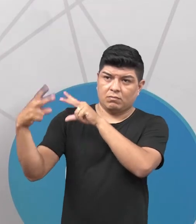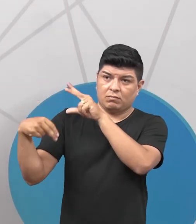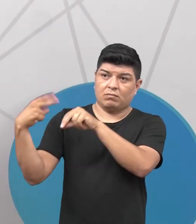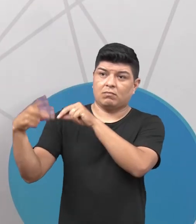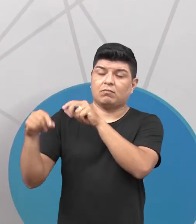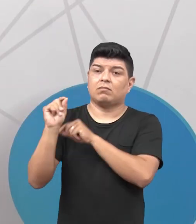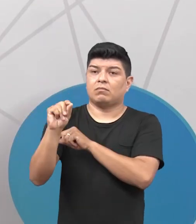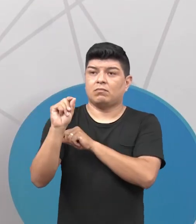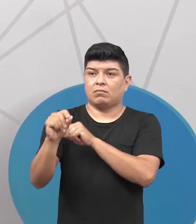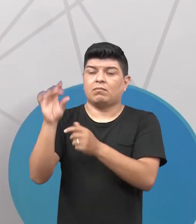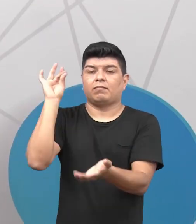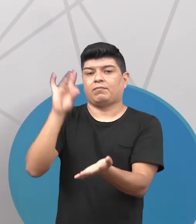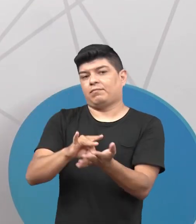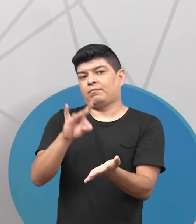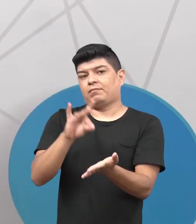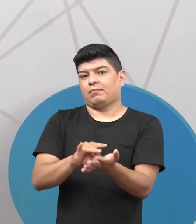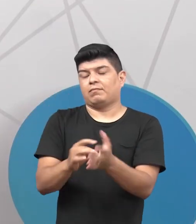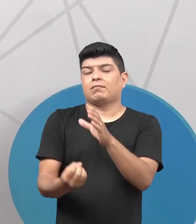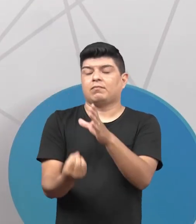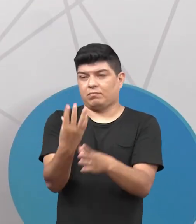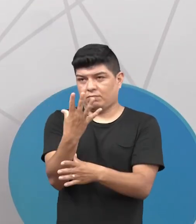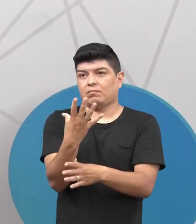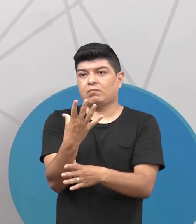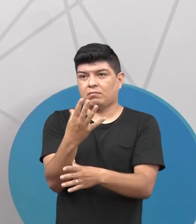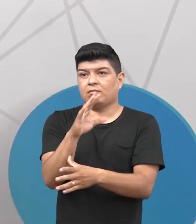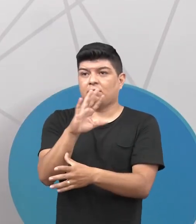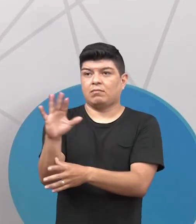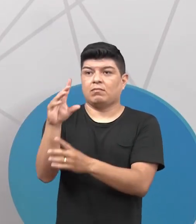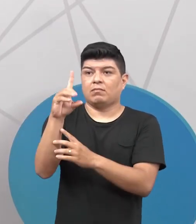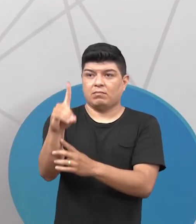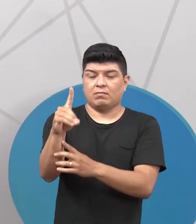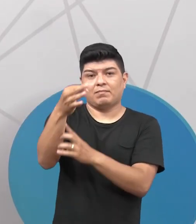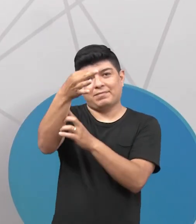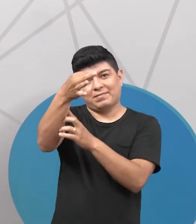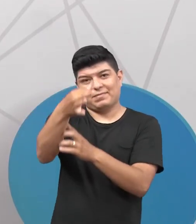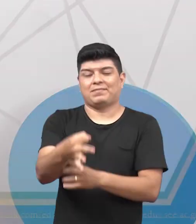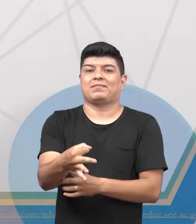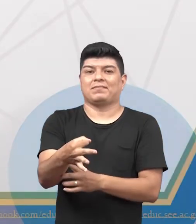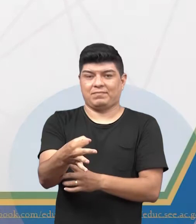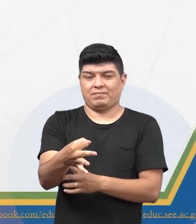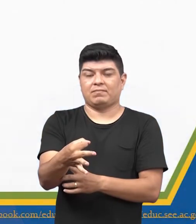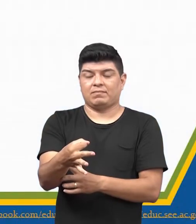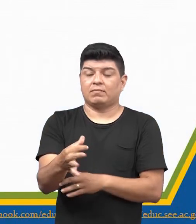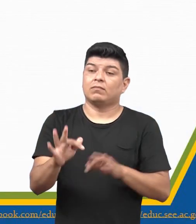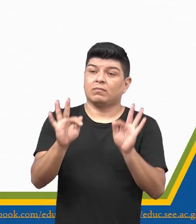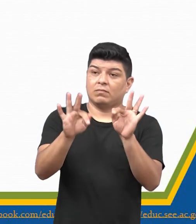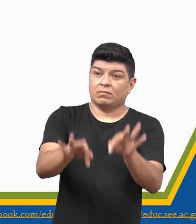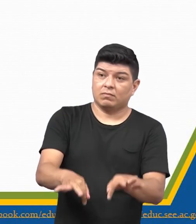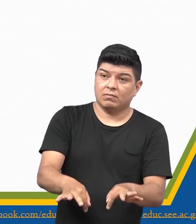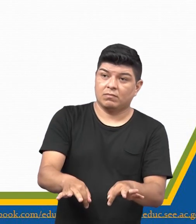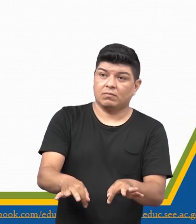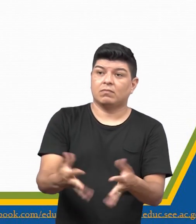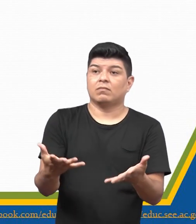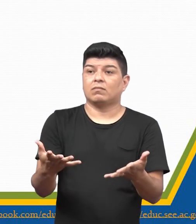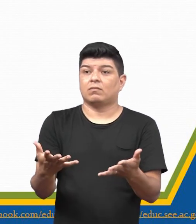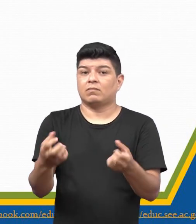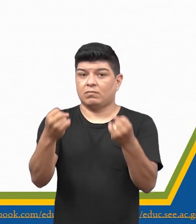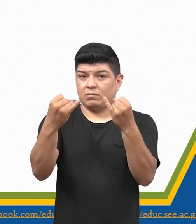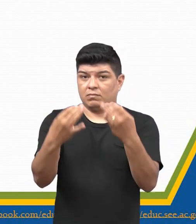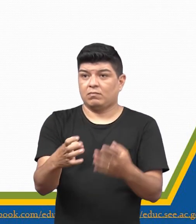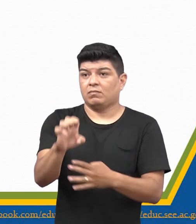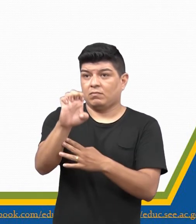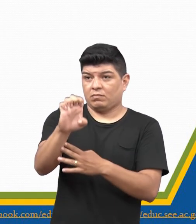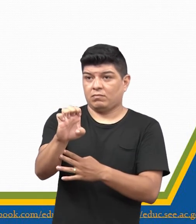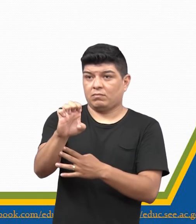para estabelecer a verdade. Então, a letra D é a resposta correta. E, finalmente, nós vamos comentar aí também a letra